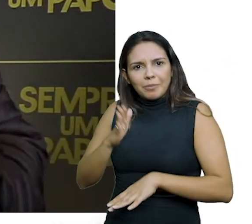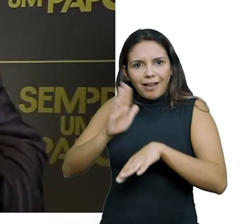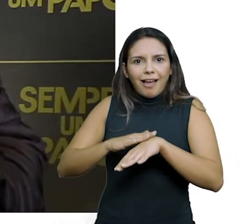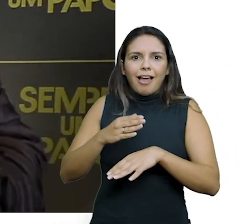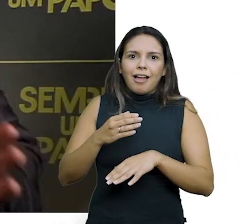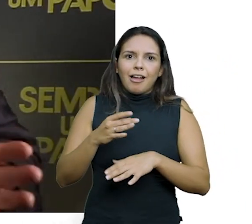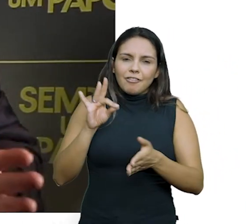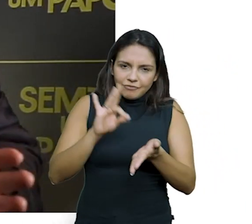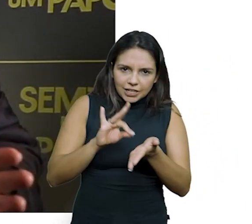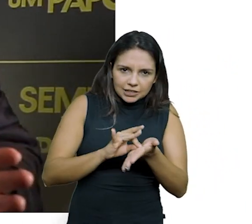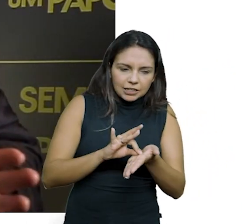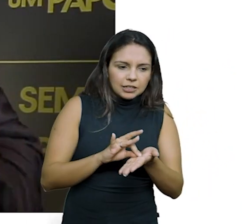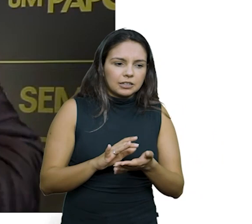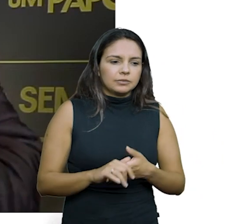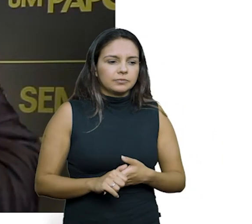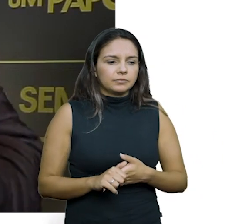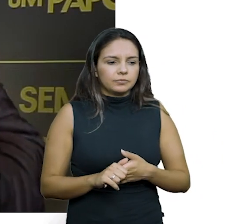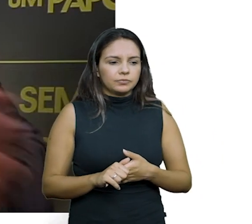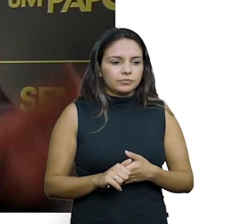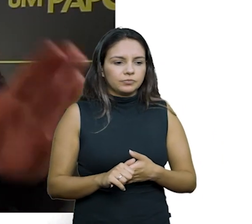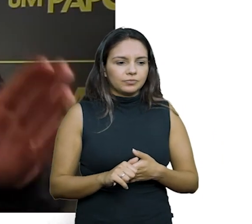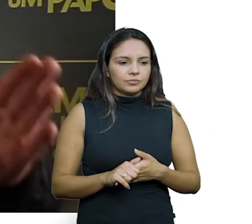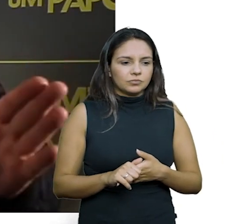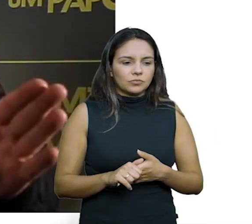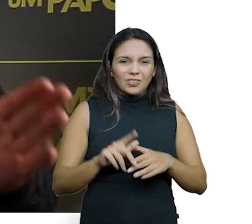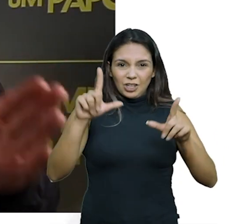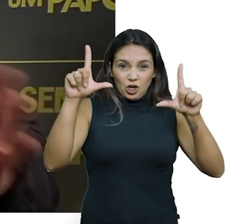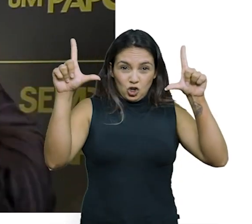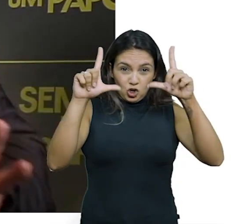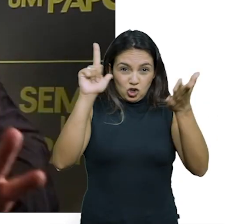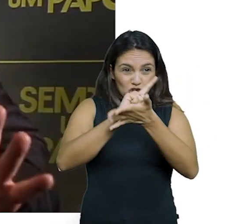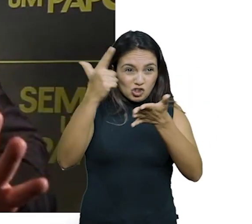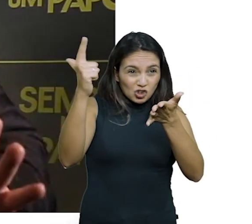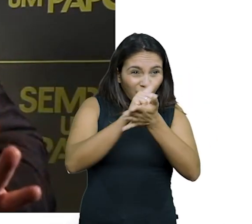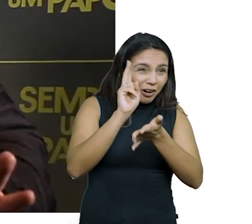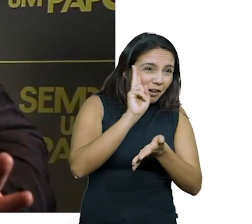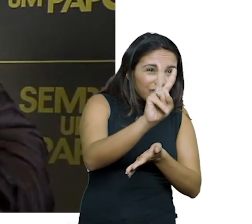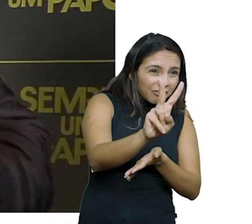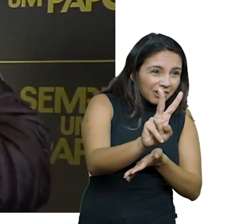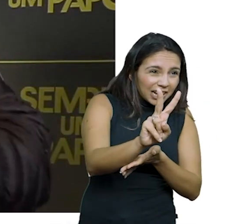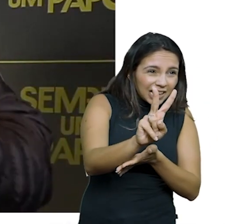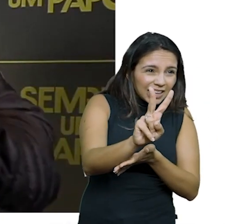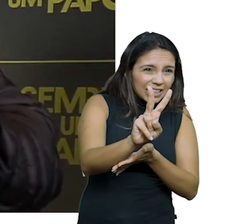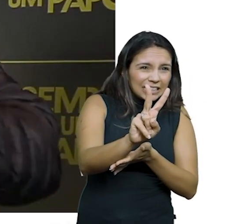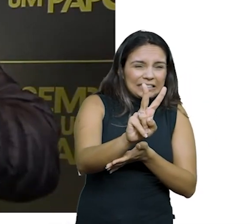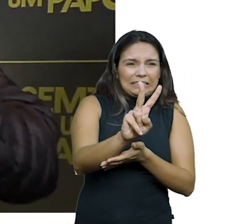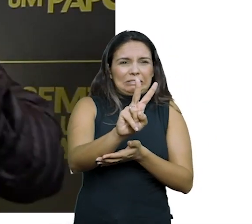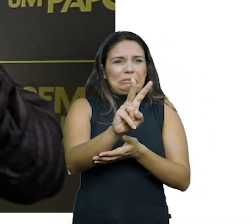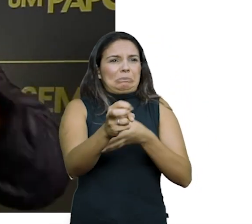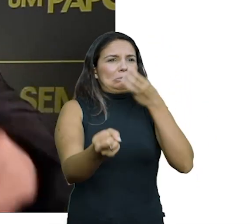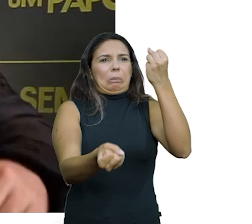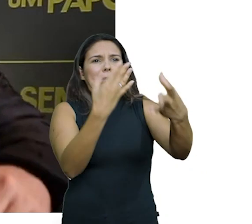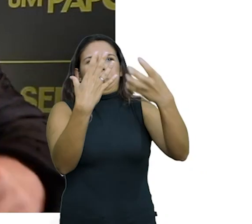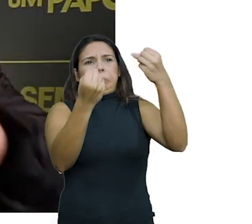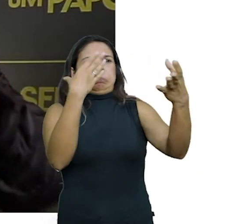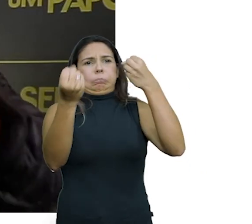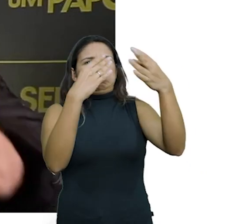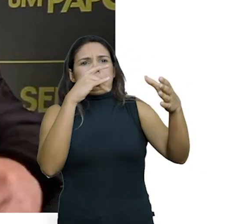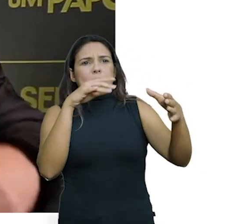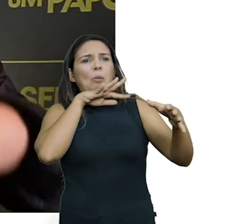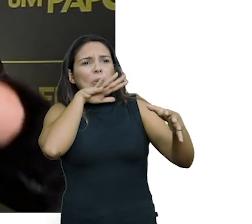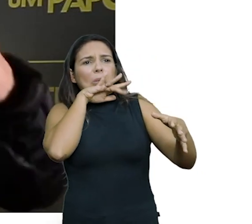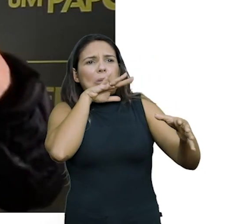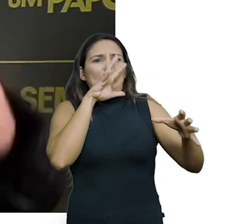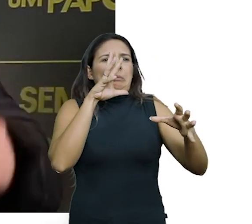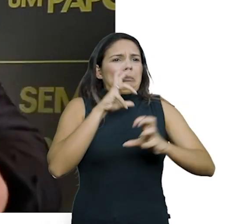mais relevantes, que estão sendo pautadas, porque noticiário é uma coisa. Noticiário está bombardeando todo mundo com o tempo